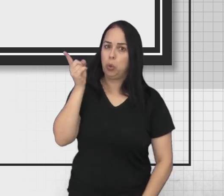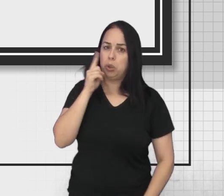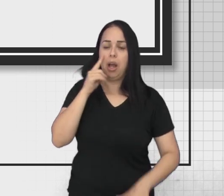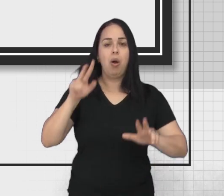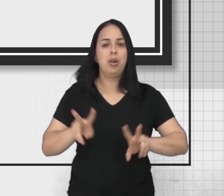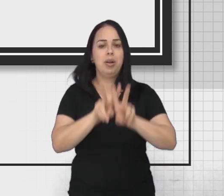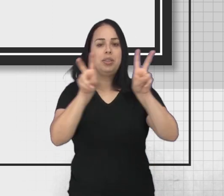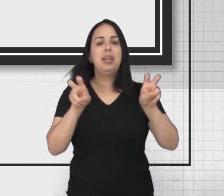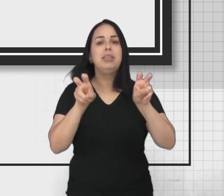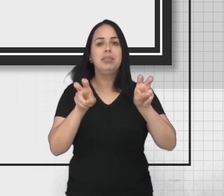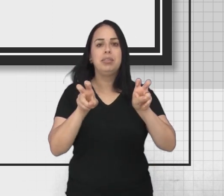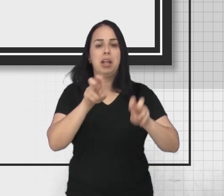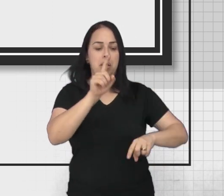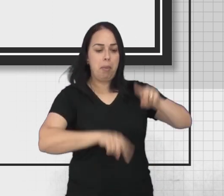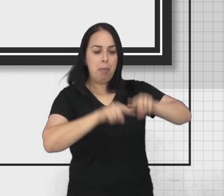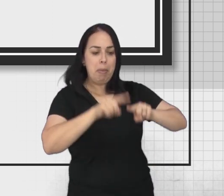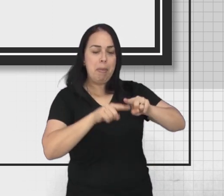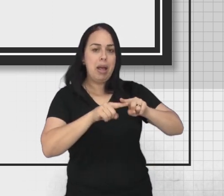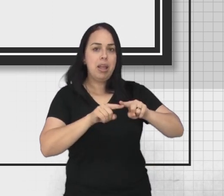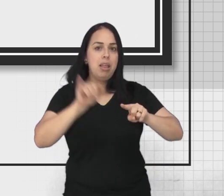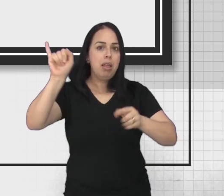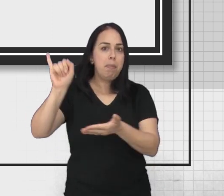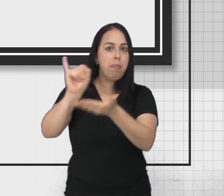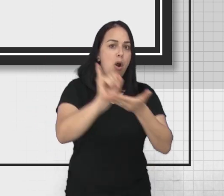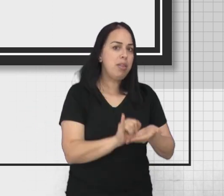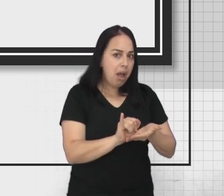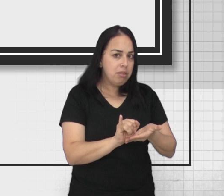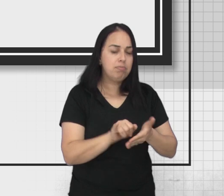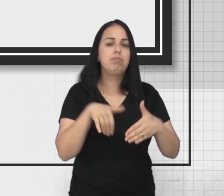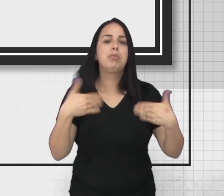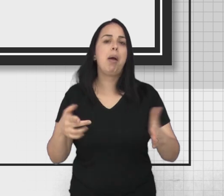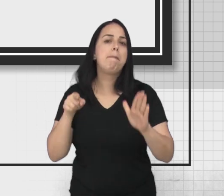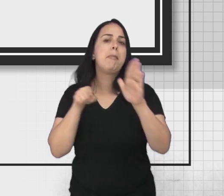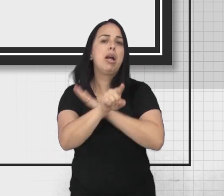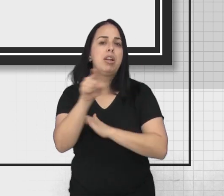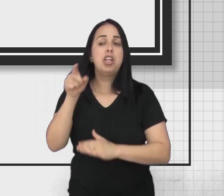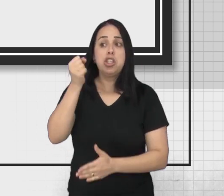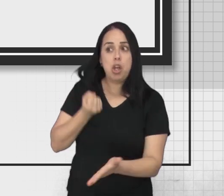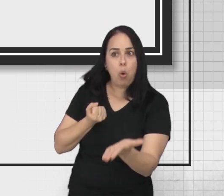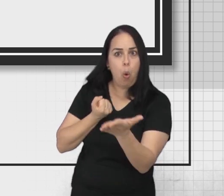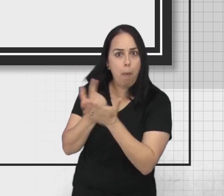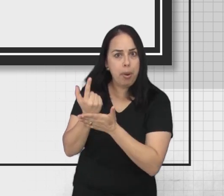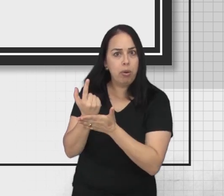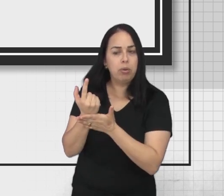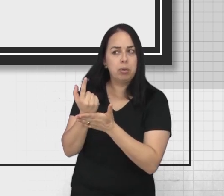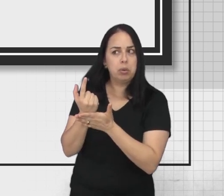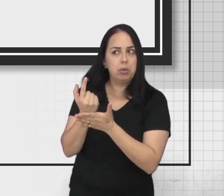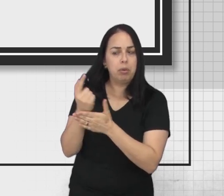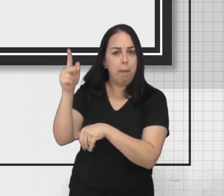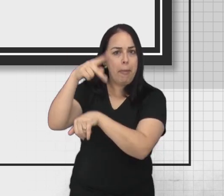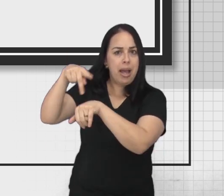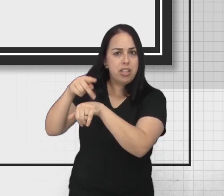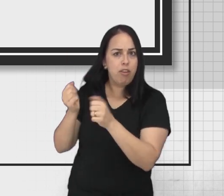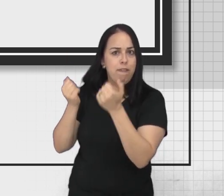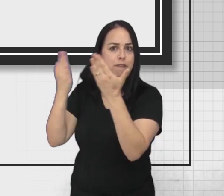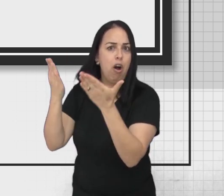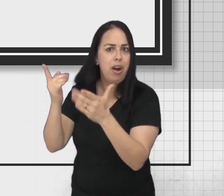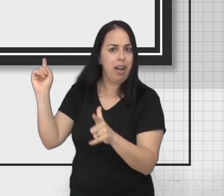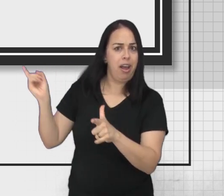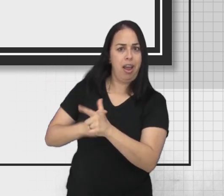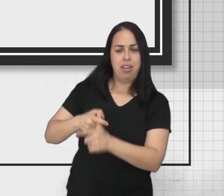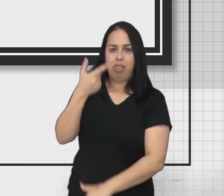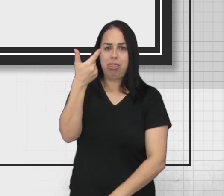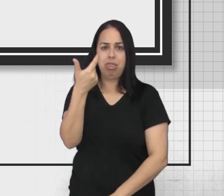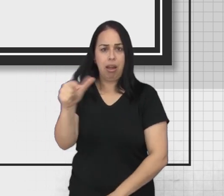Hoje o tema é produtos importados. E a pergunta que fica é, se você comprou um produto no exterior que não tem